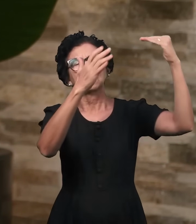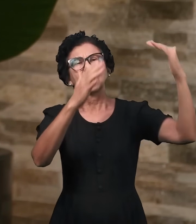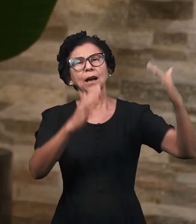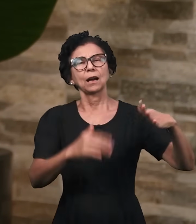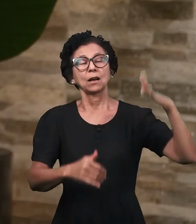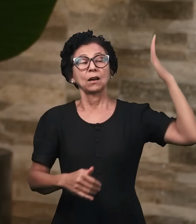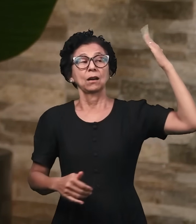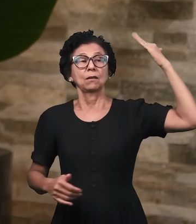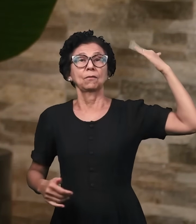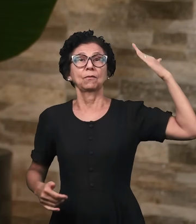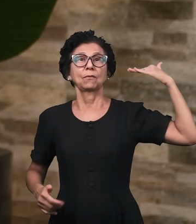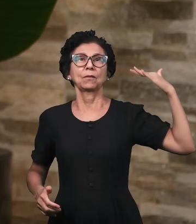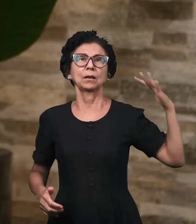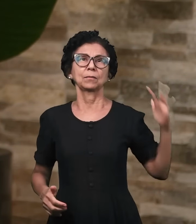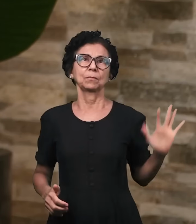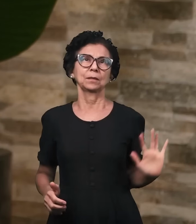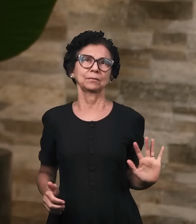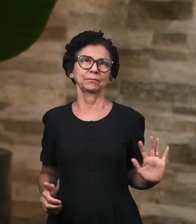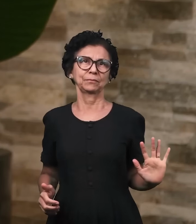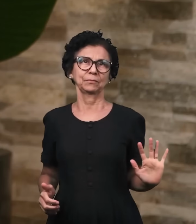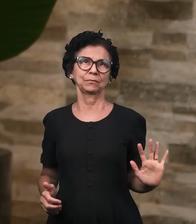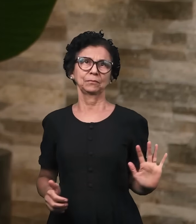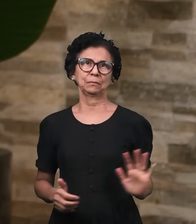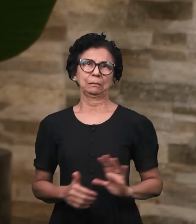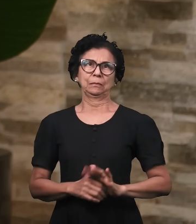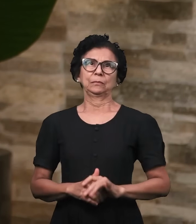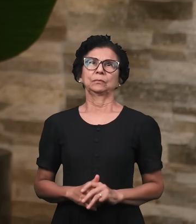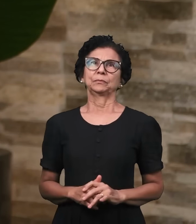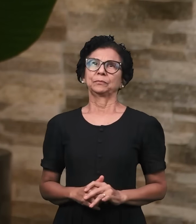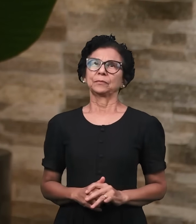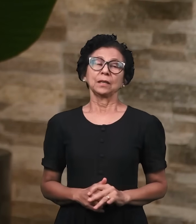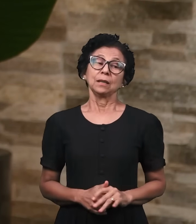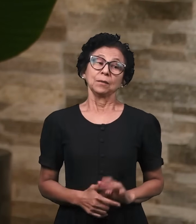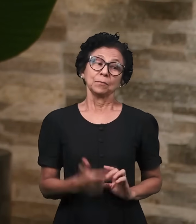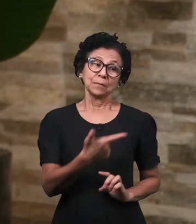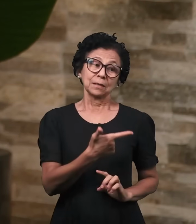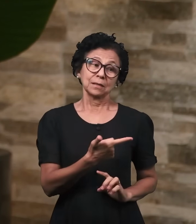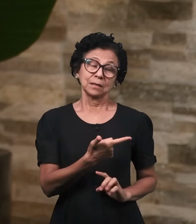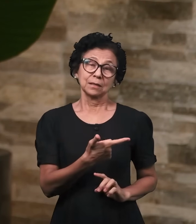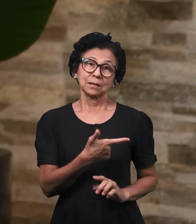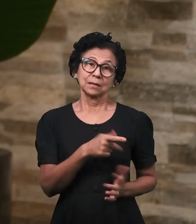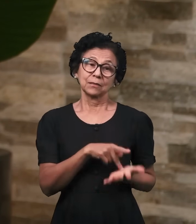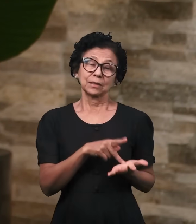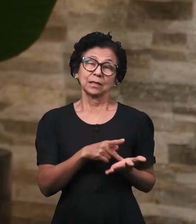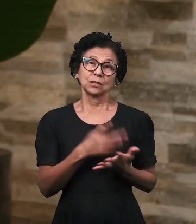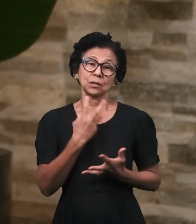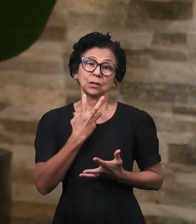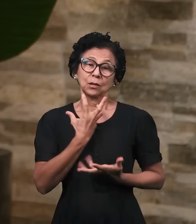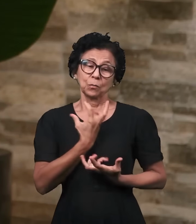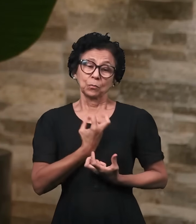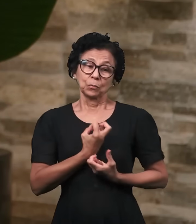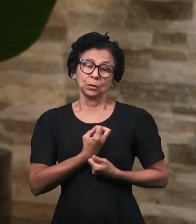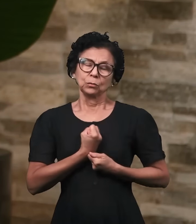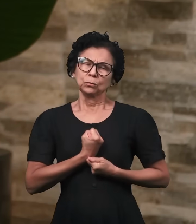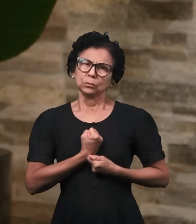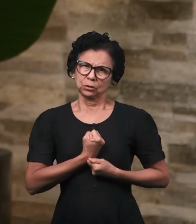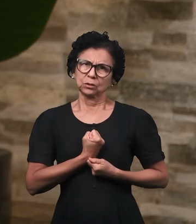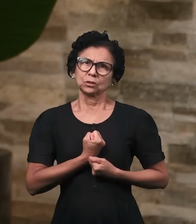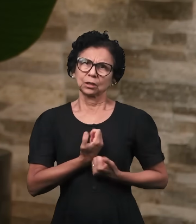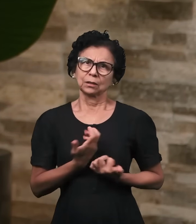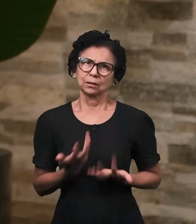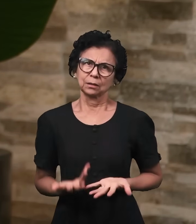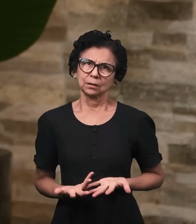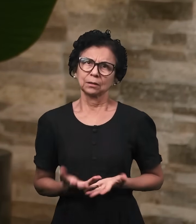o dinheiro nunca dele se satisfaz. Existe uma angústia em quem está envolvido naquela lógica. E a palavra do Senhor no verso 3